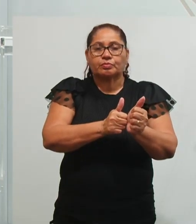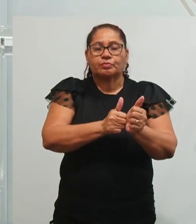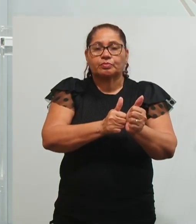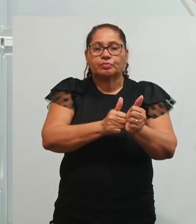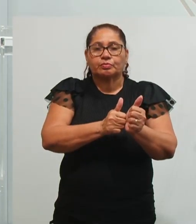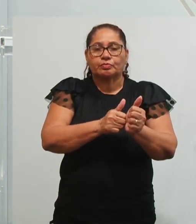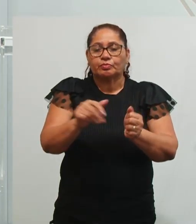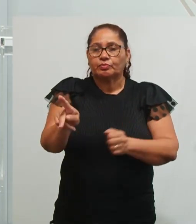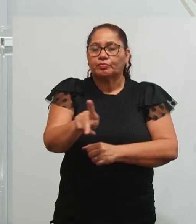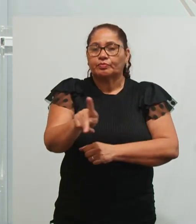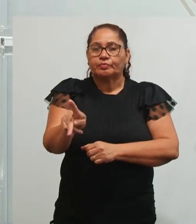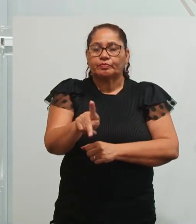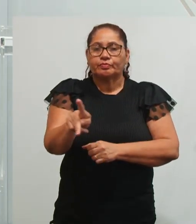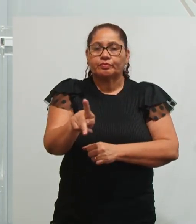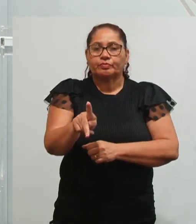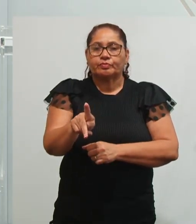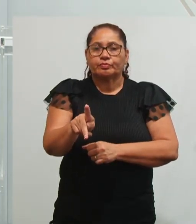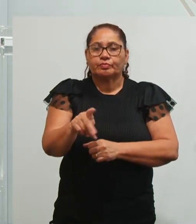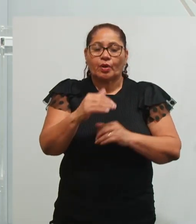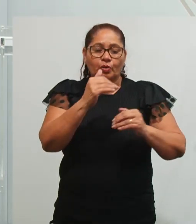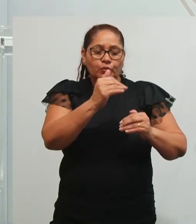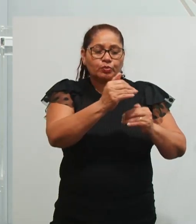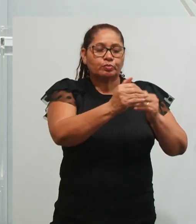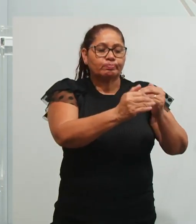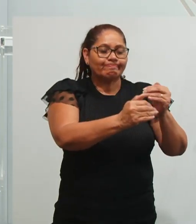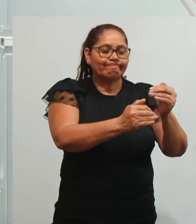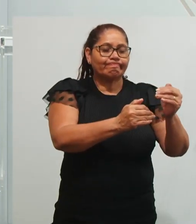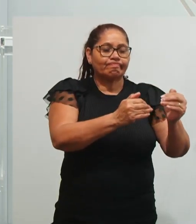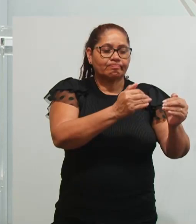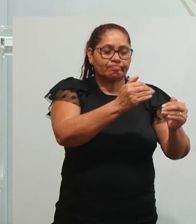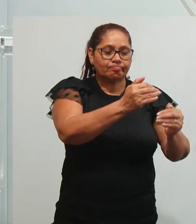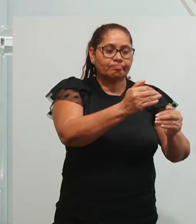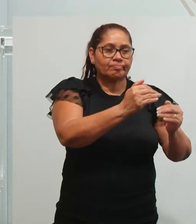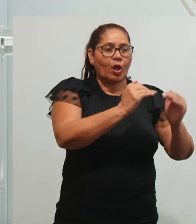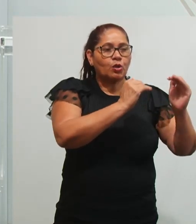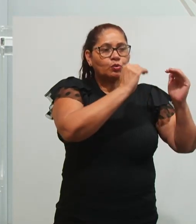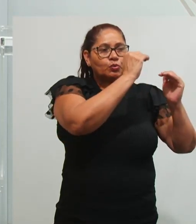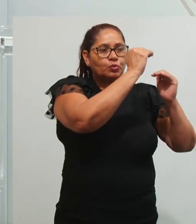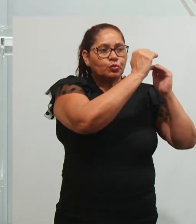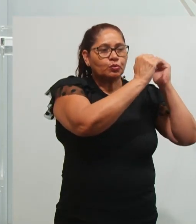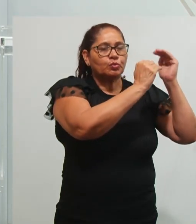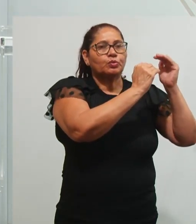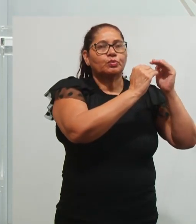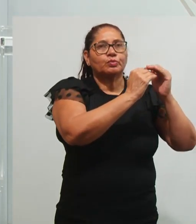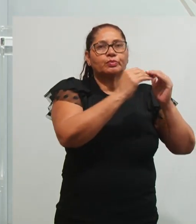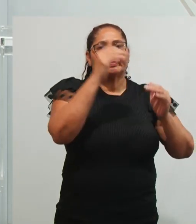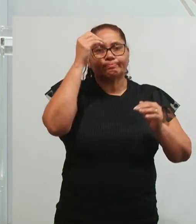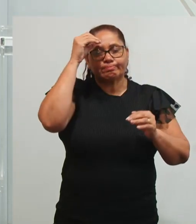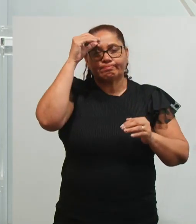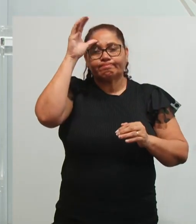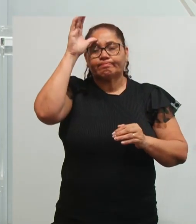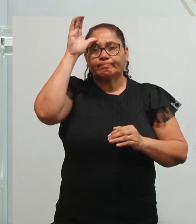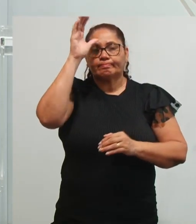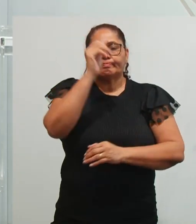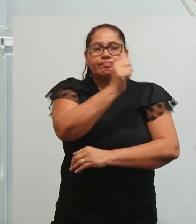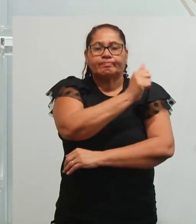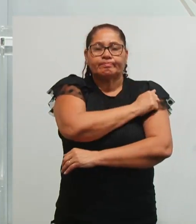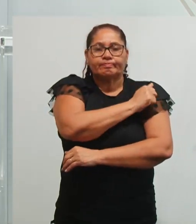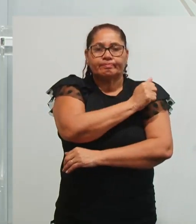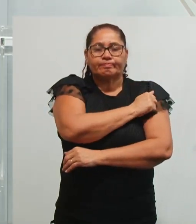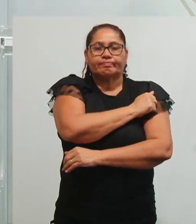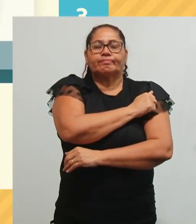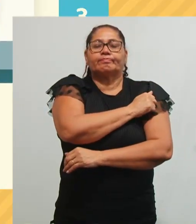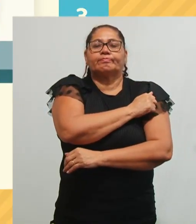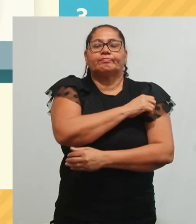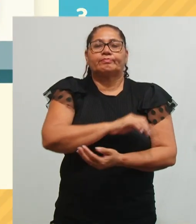do professor no processo de construção do conhecimento do aluno. E a